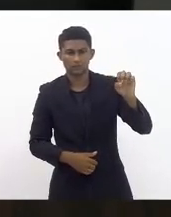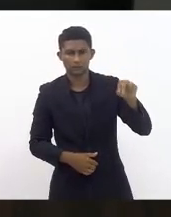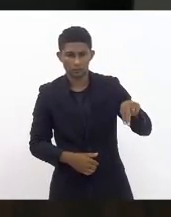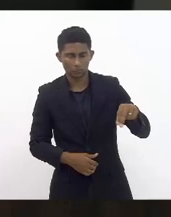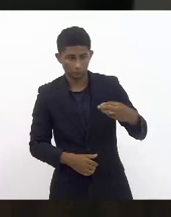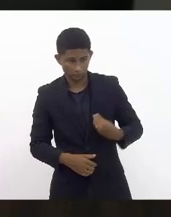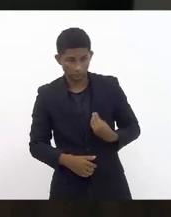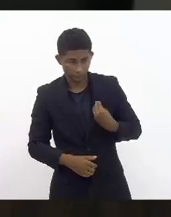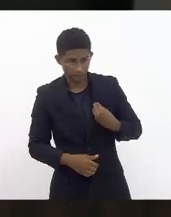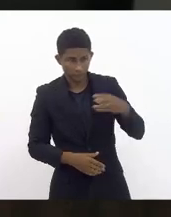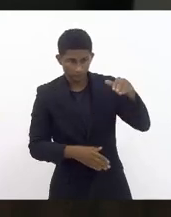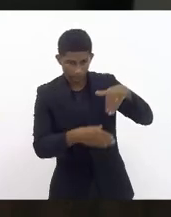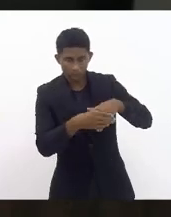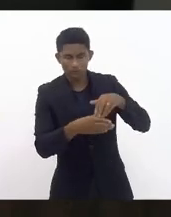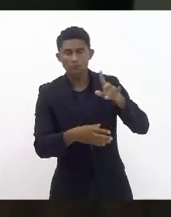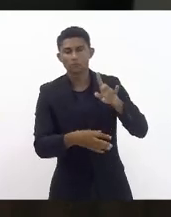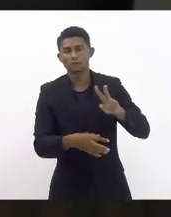votar.